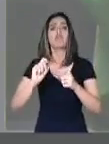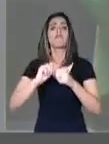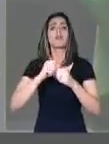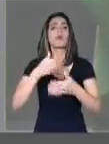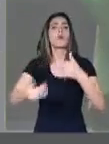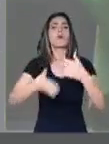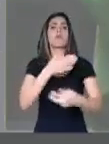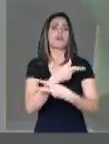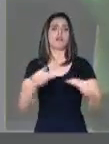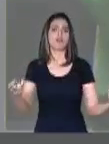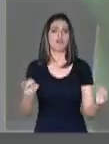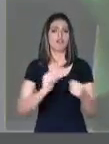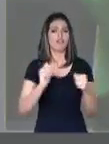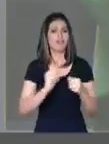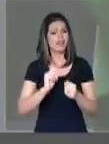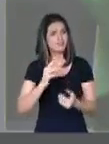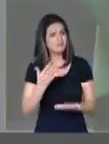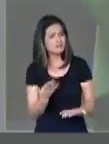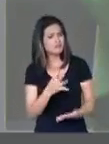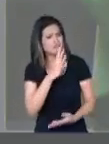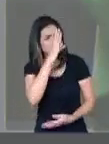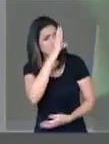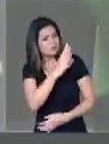recesso parlamentar, fez